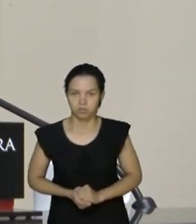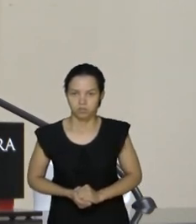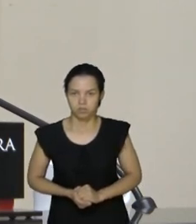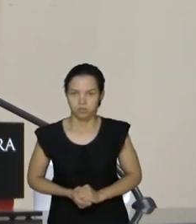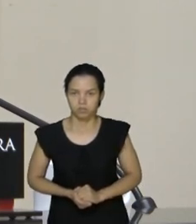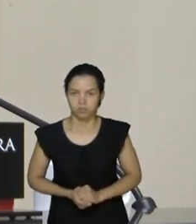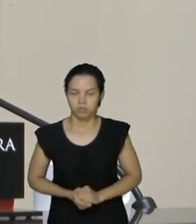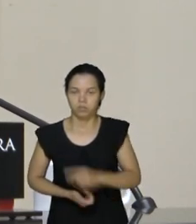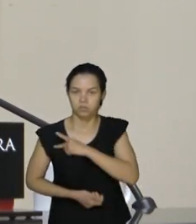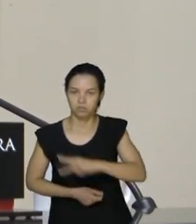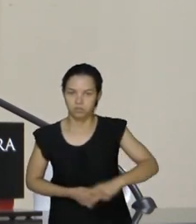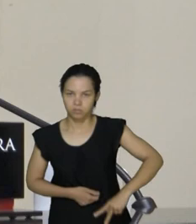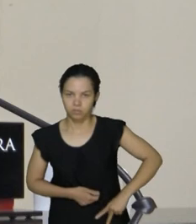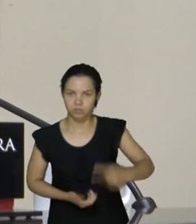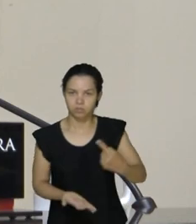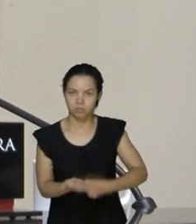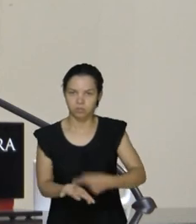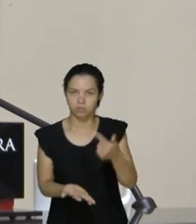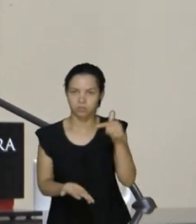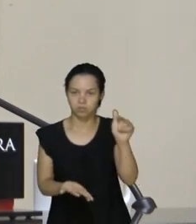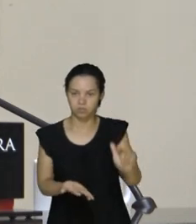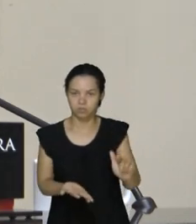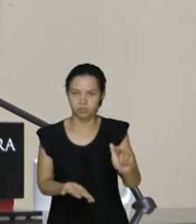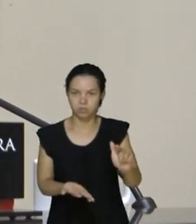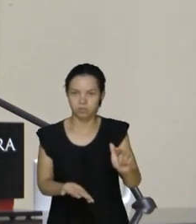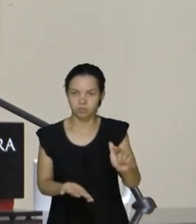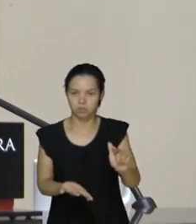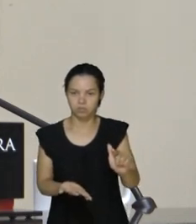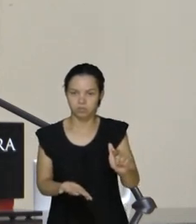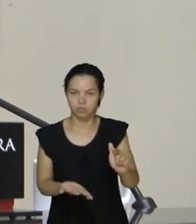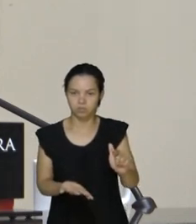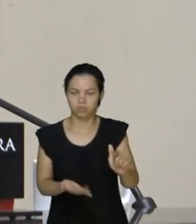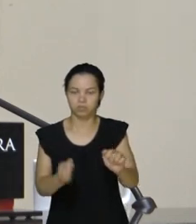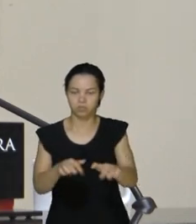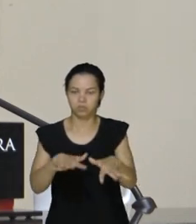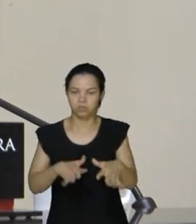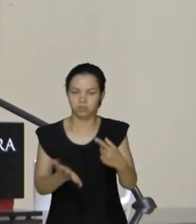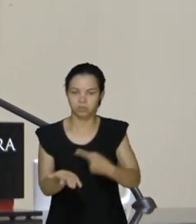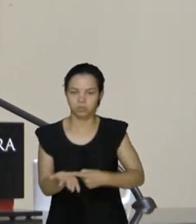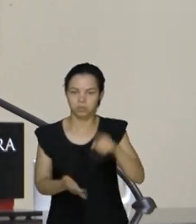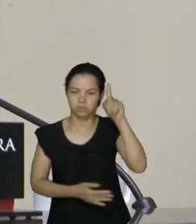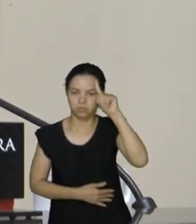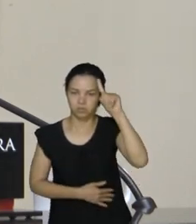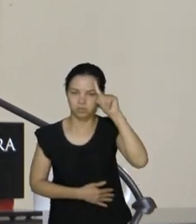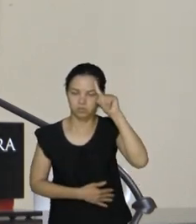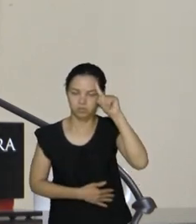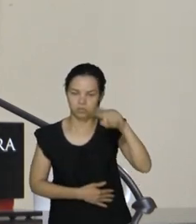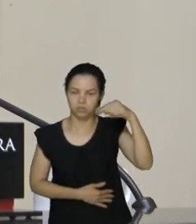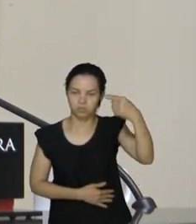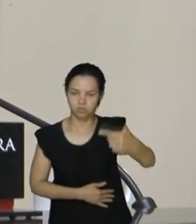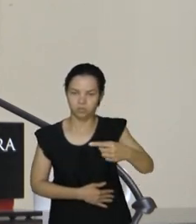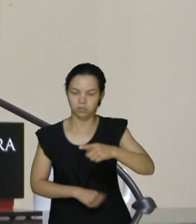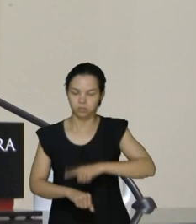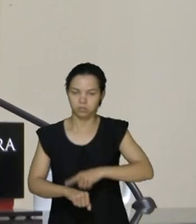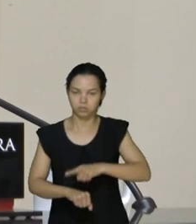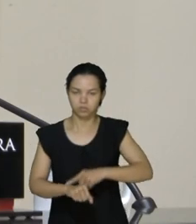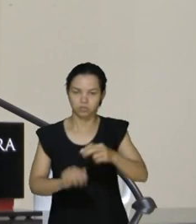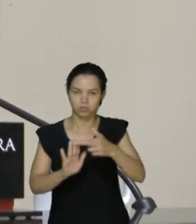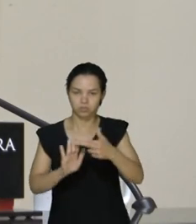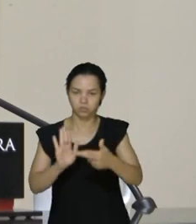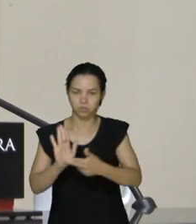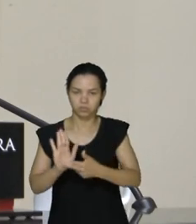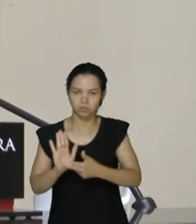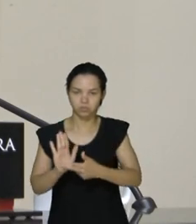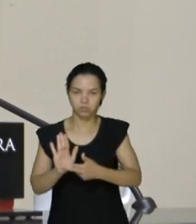antes de encerrar a sessão, o senhor presidente convocou outra ordinária para o dia seguinte no horário regimental. Para